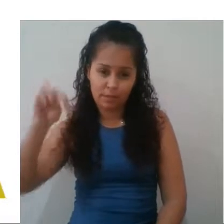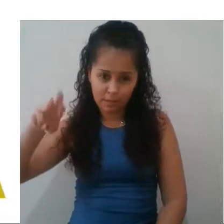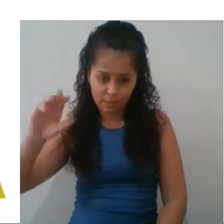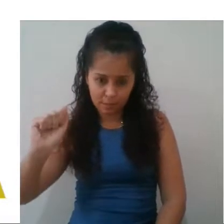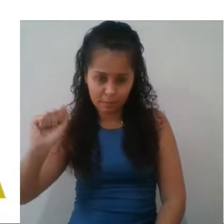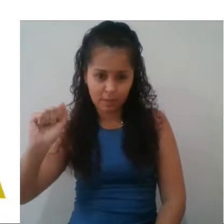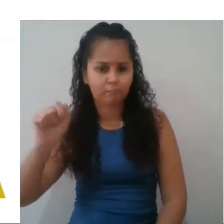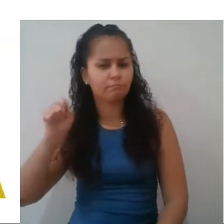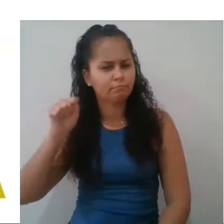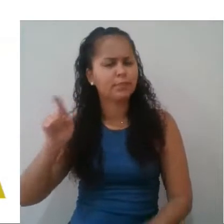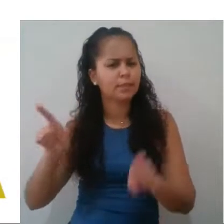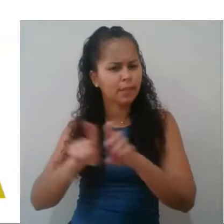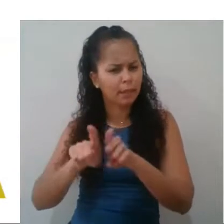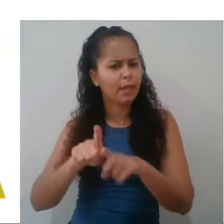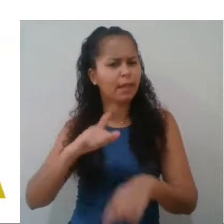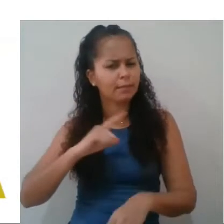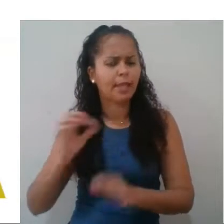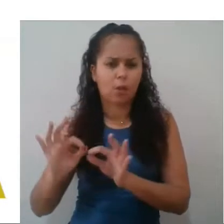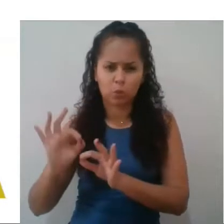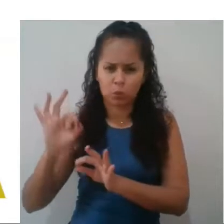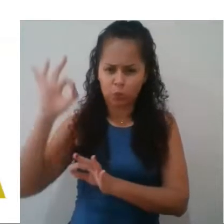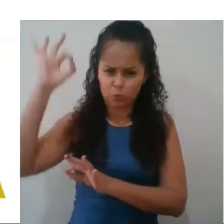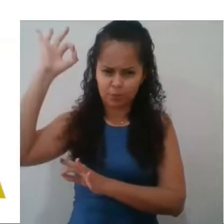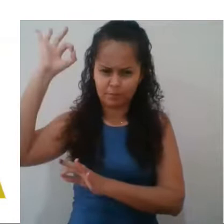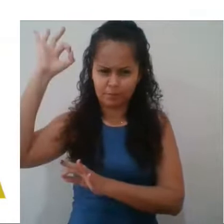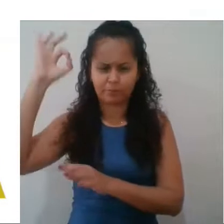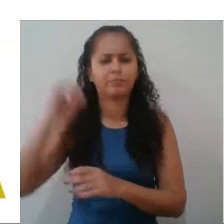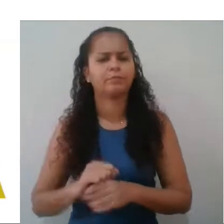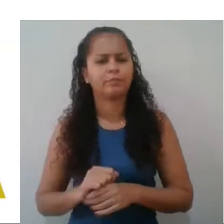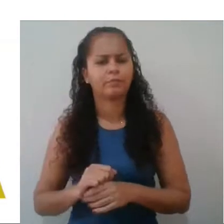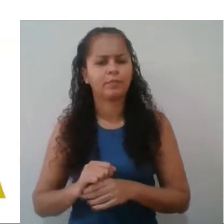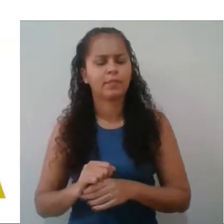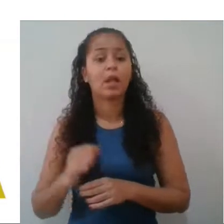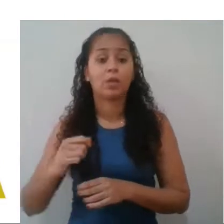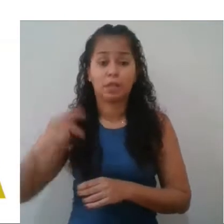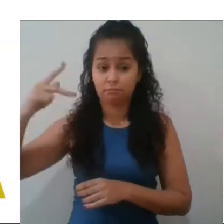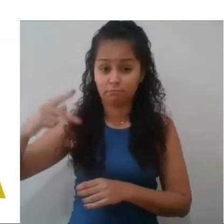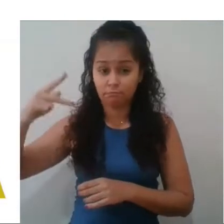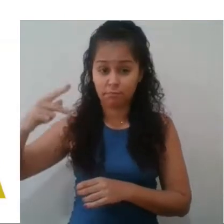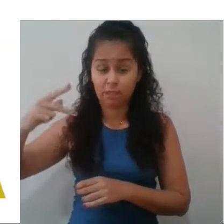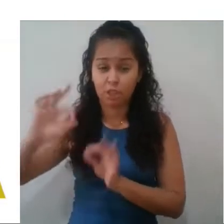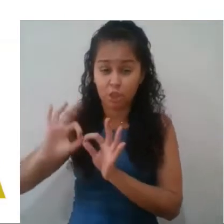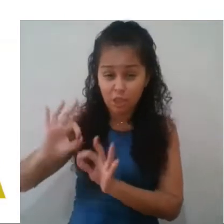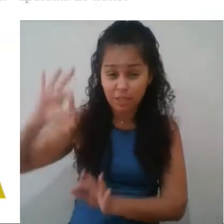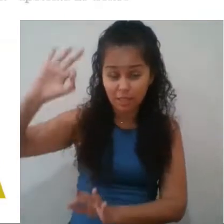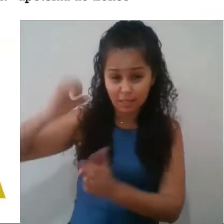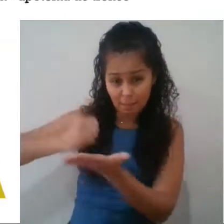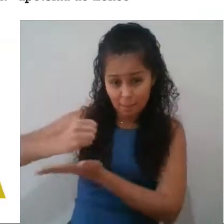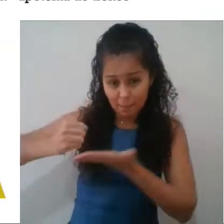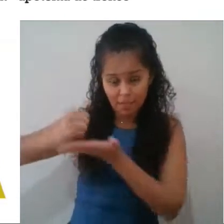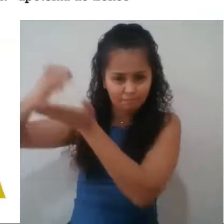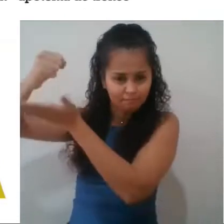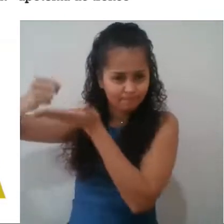Esse tronco de pirâmide também possui uma altura. Essa altura será a distância entre as bases.